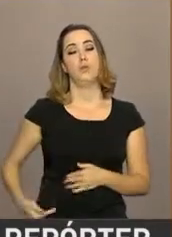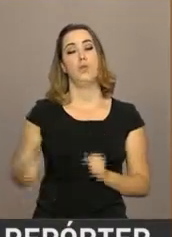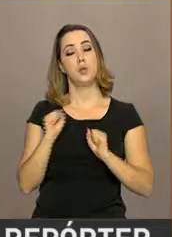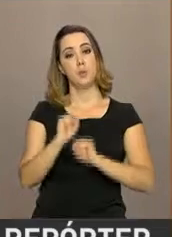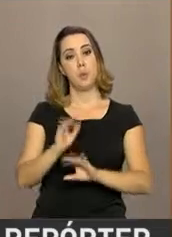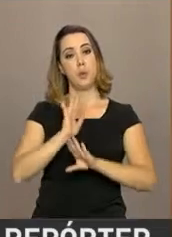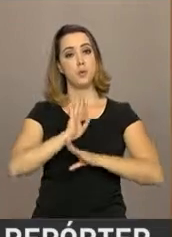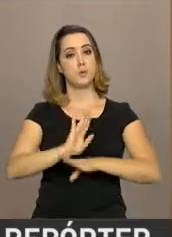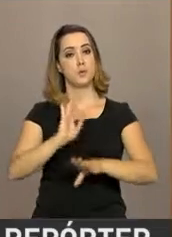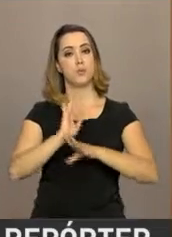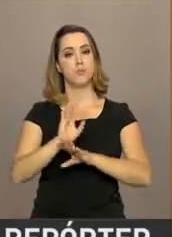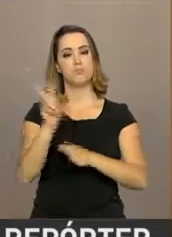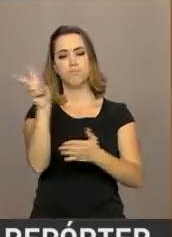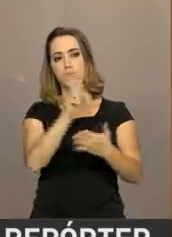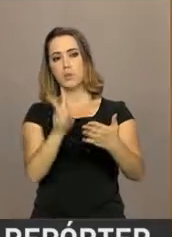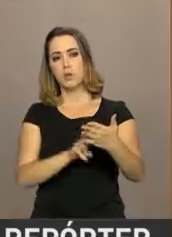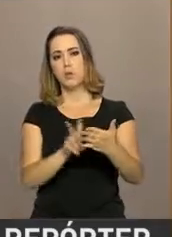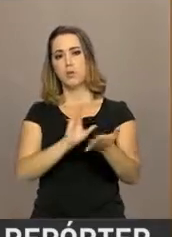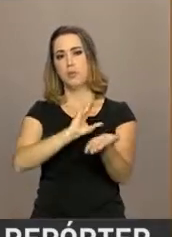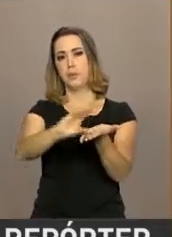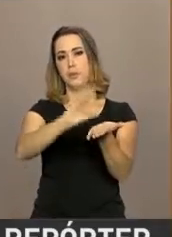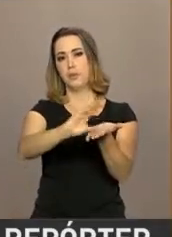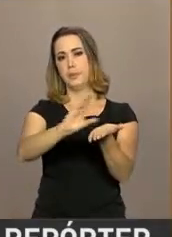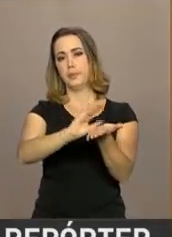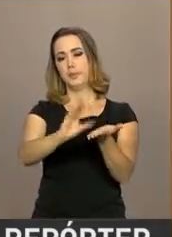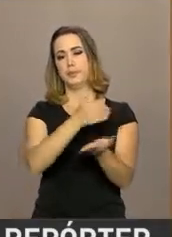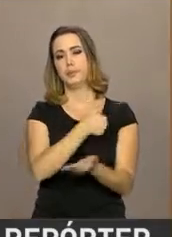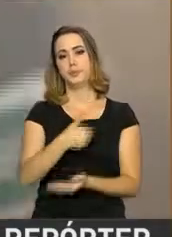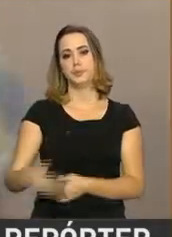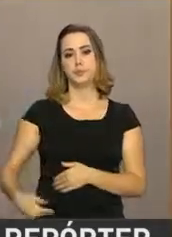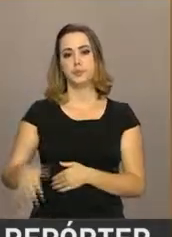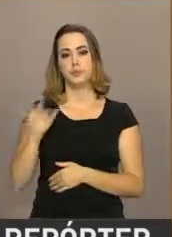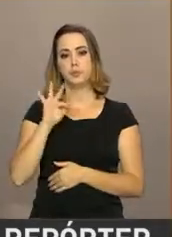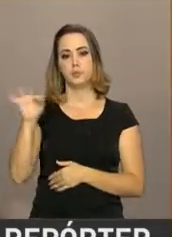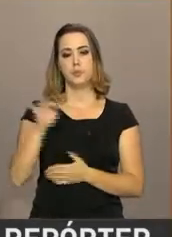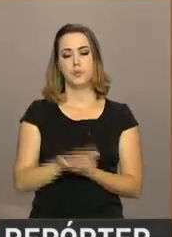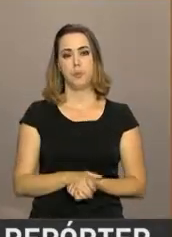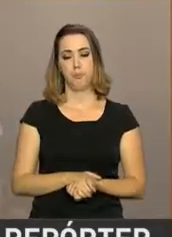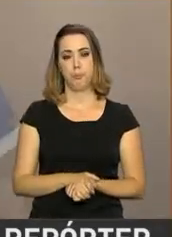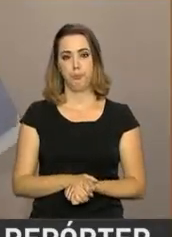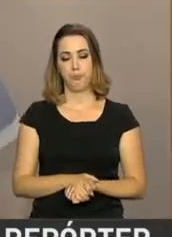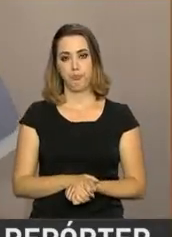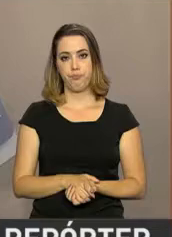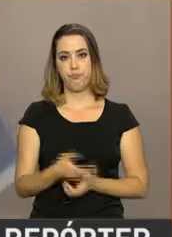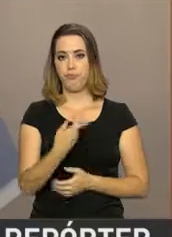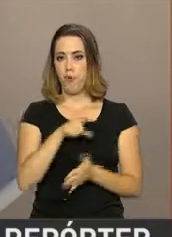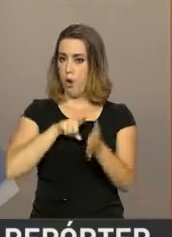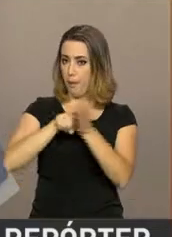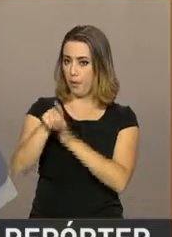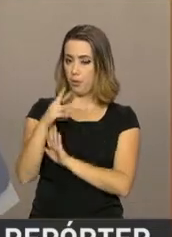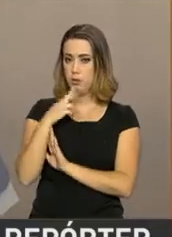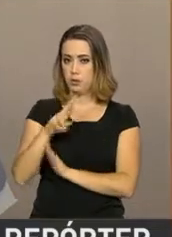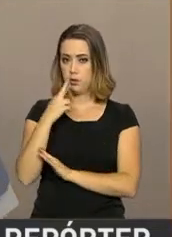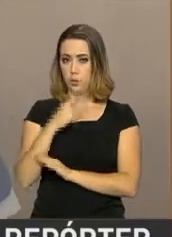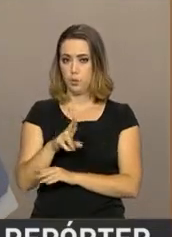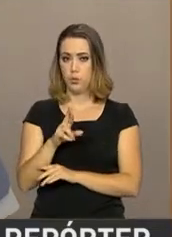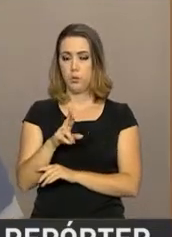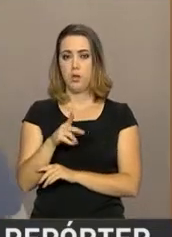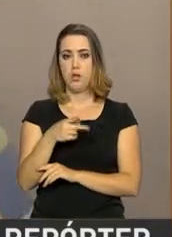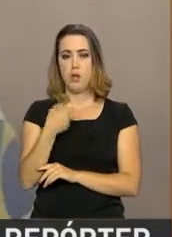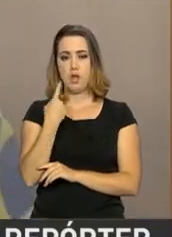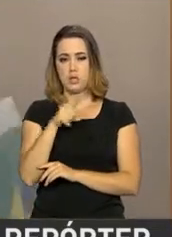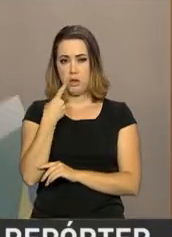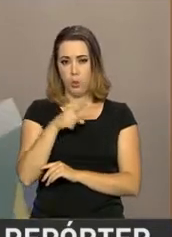na fiscalização do desembolso do dinheiro federal as denúncias feitas é pela população por meio do aplicativo serão